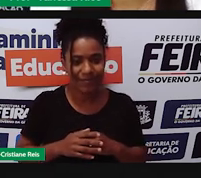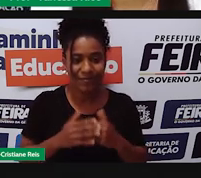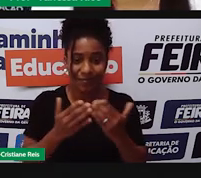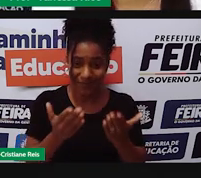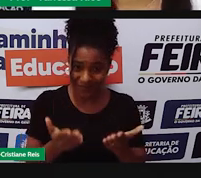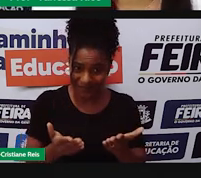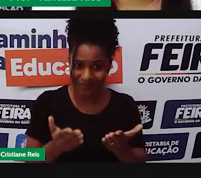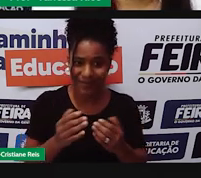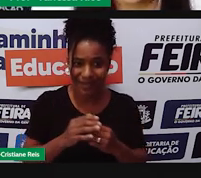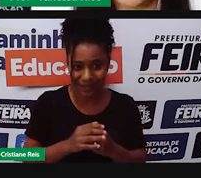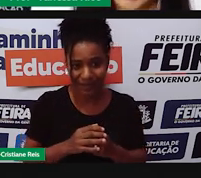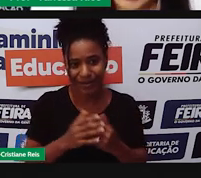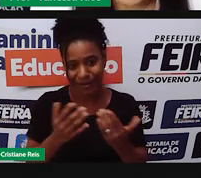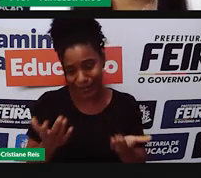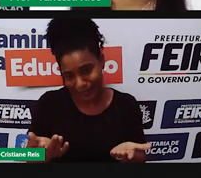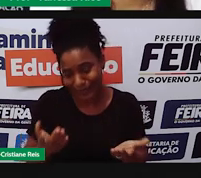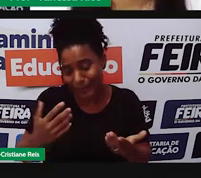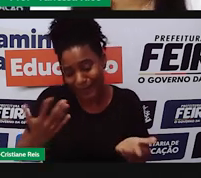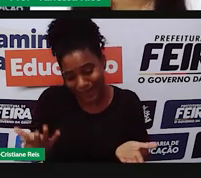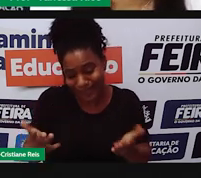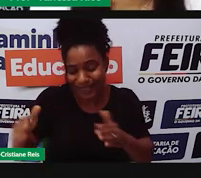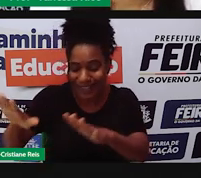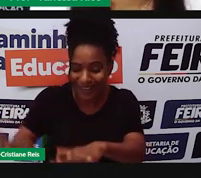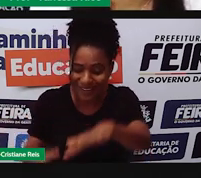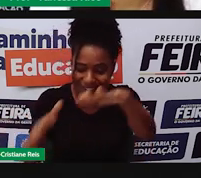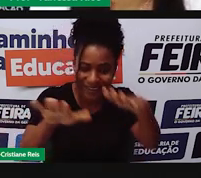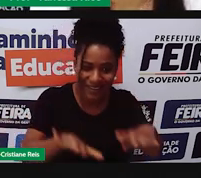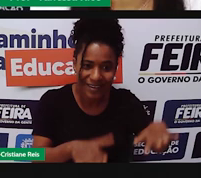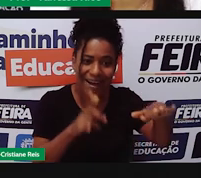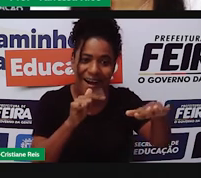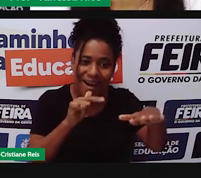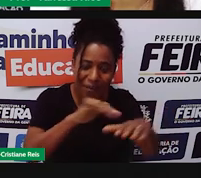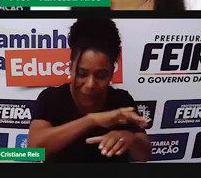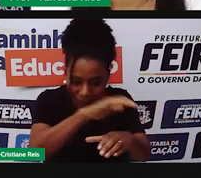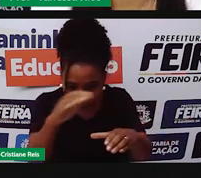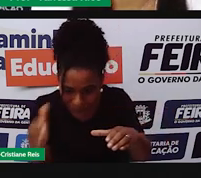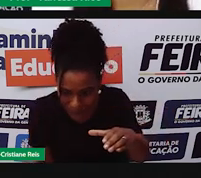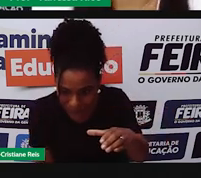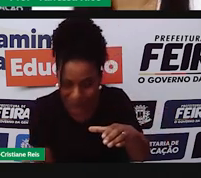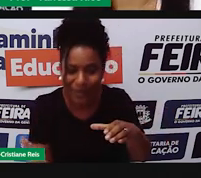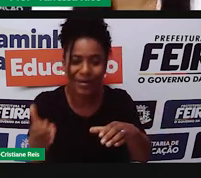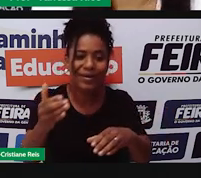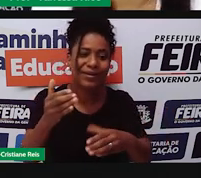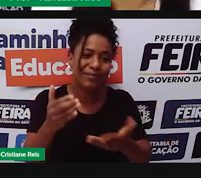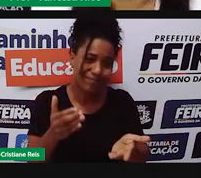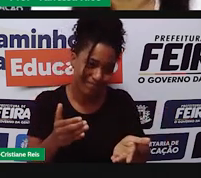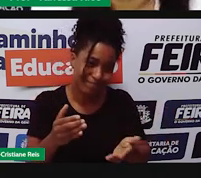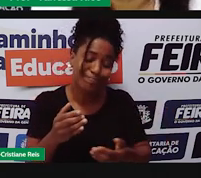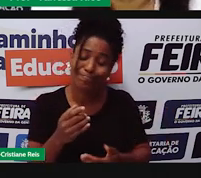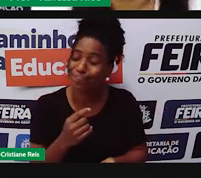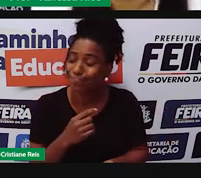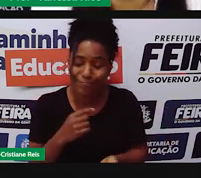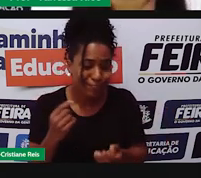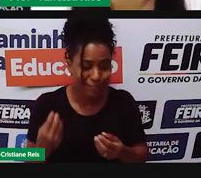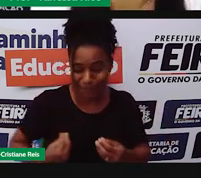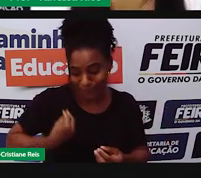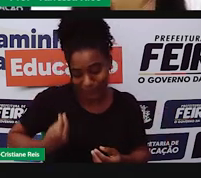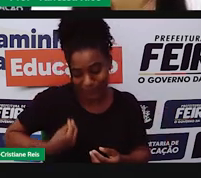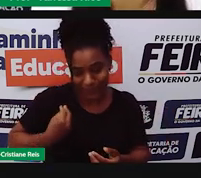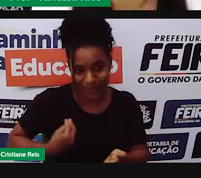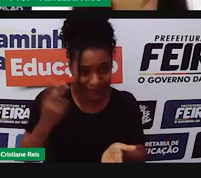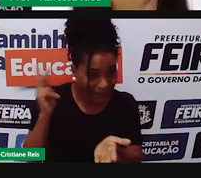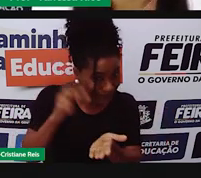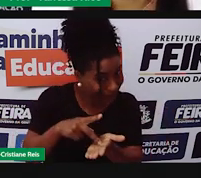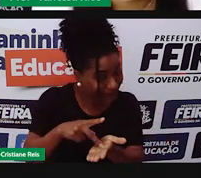da possibilidade de existência, né? Mas aí, quem sabe se há milhões e milhões e milhões de anos, né? Quando o